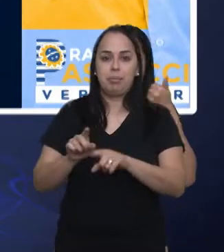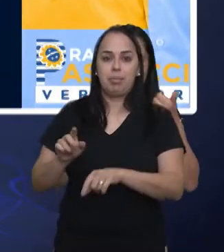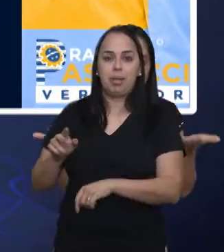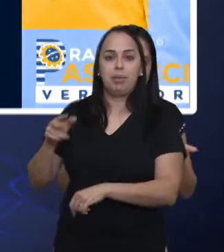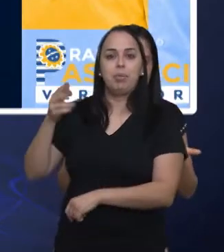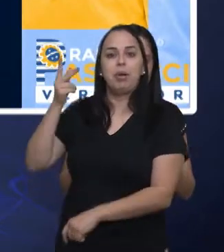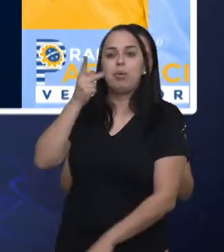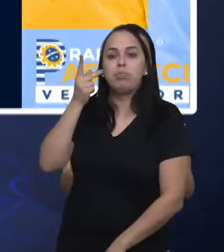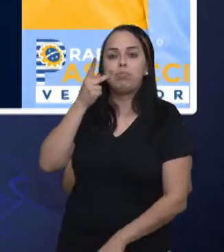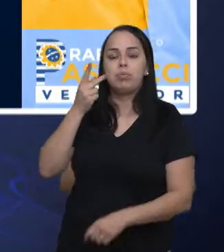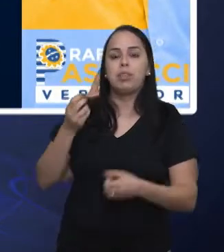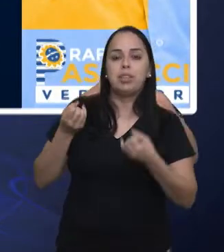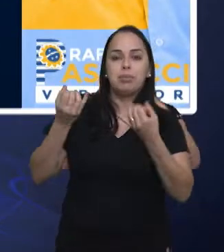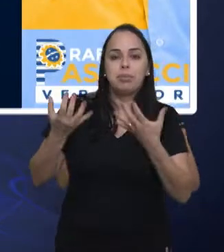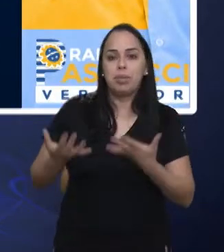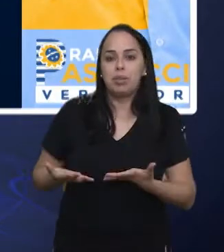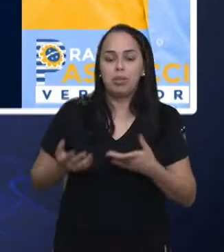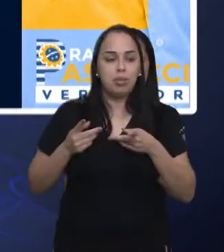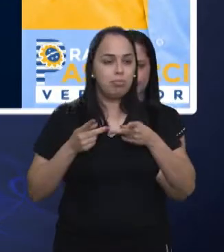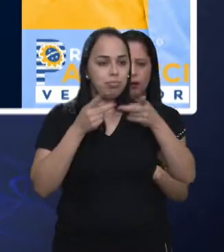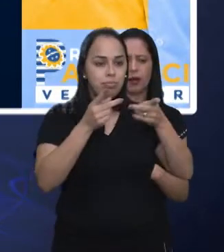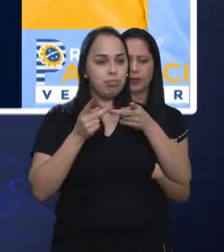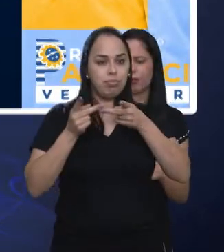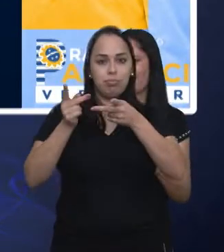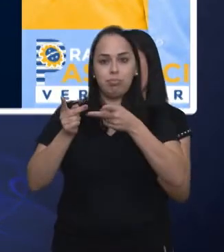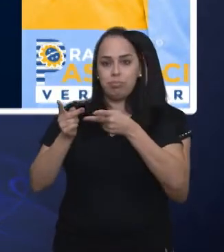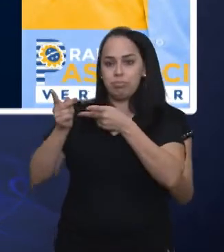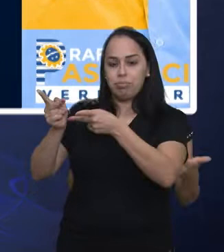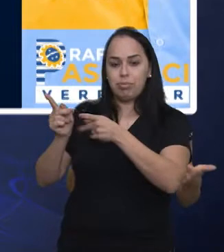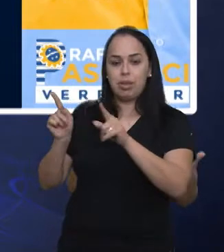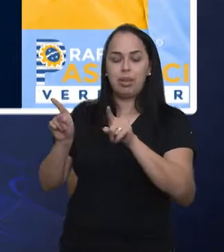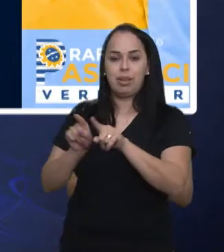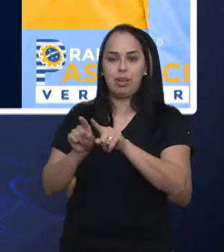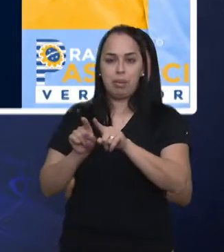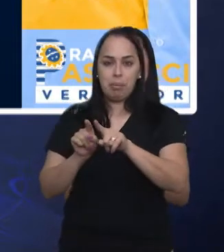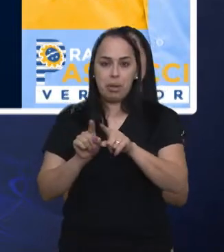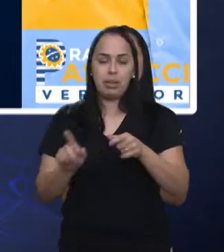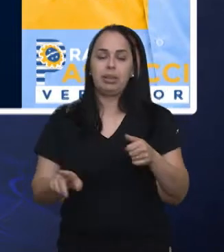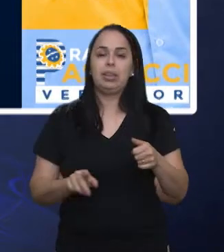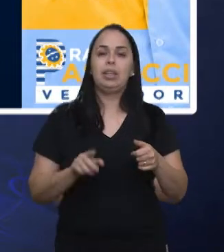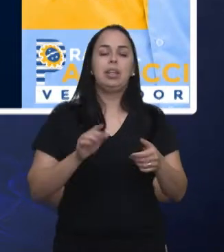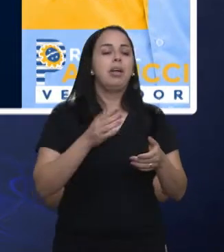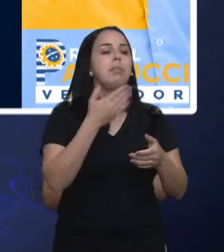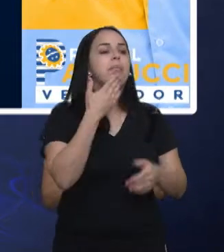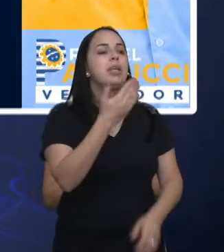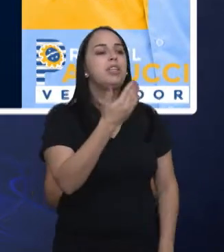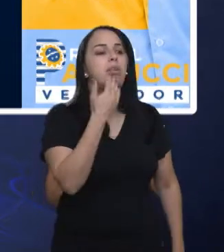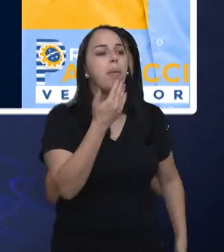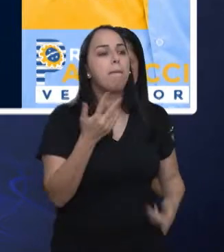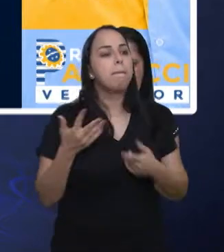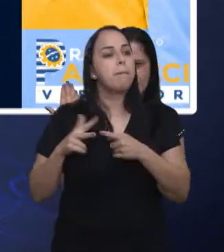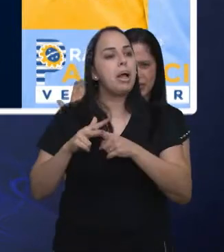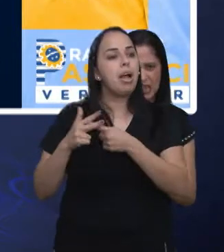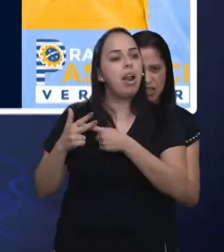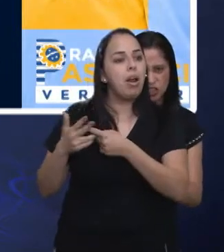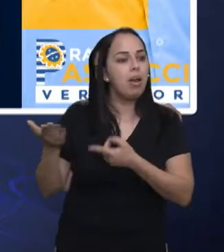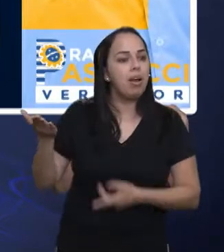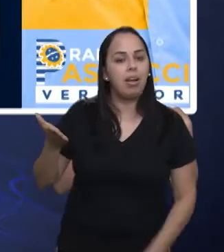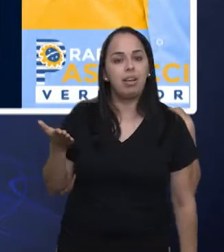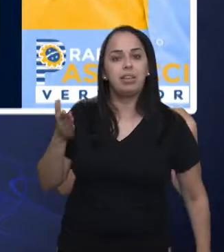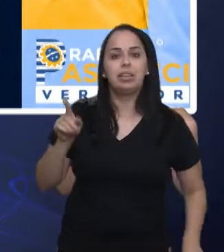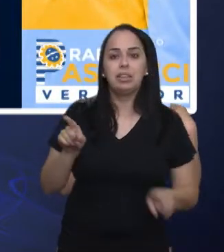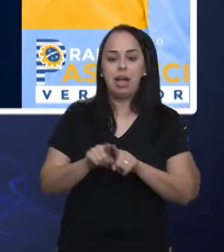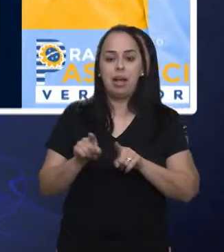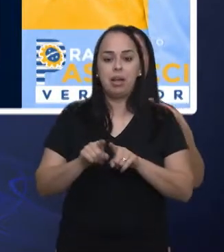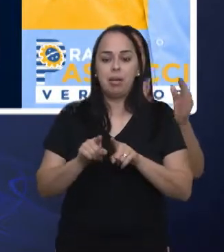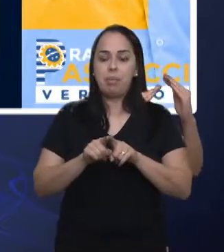vereador Rafael Pascucci comentou sobre visitas que fez a gestores públicos da cidade para cobrar melhorias nos bairros e